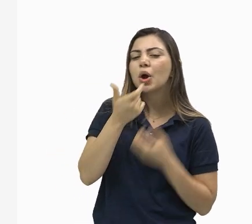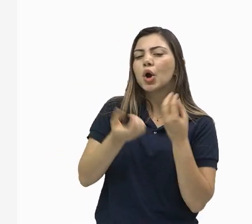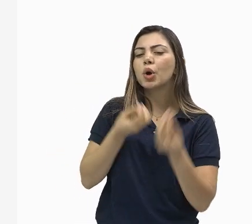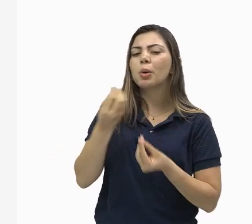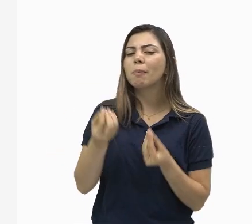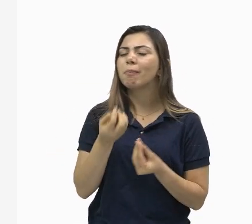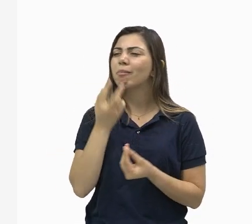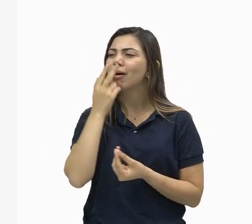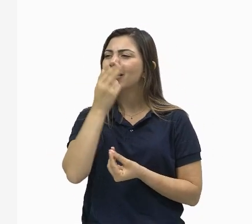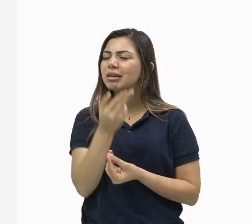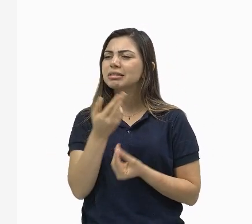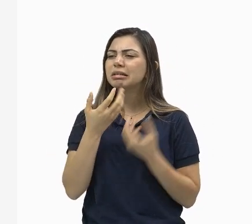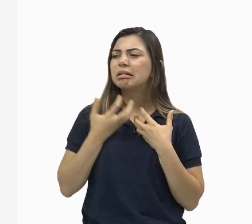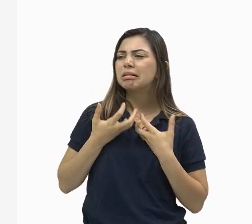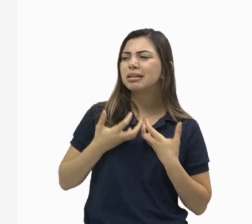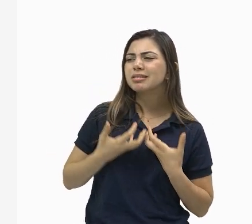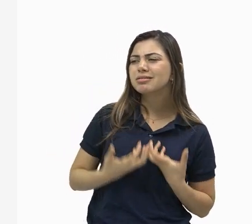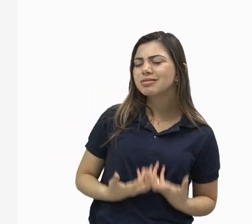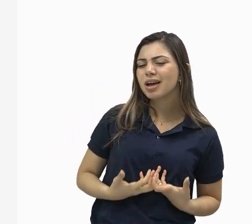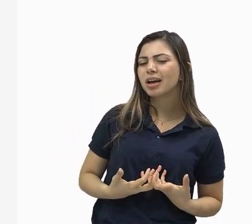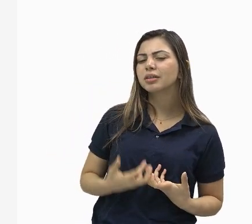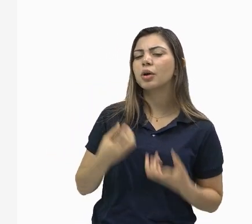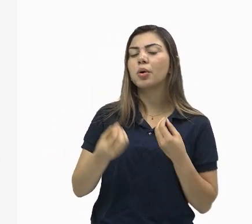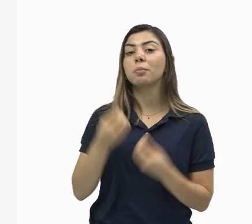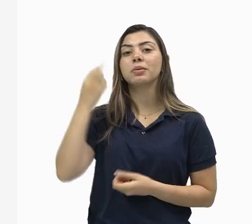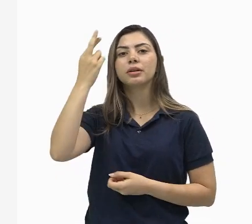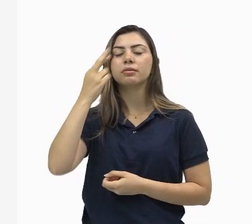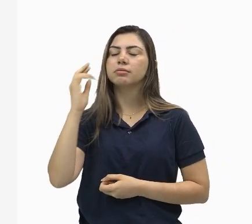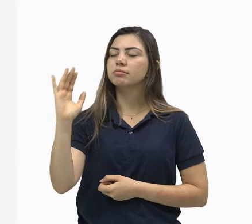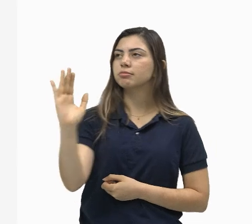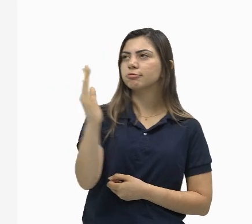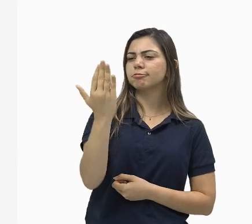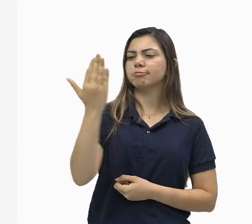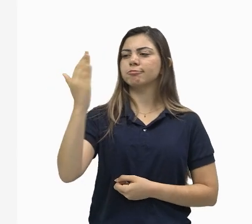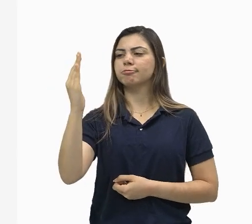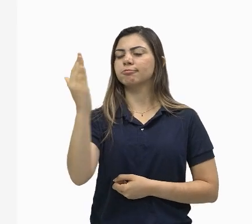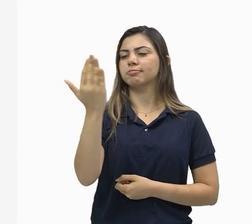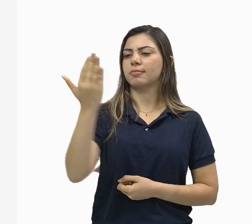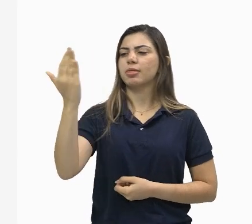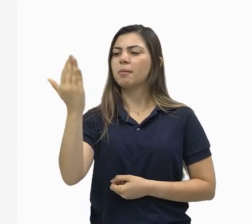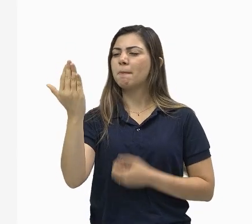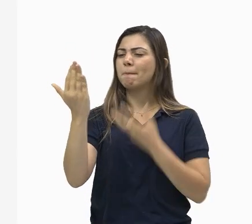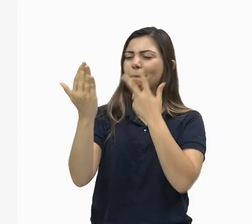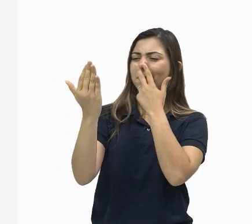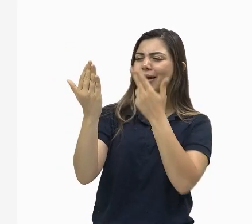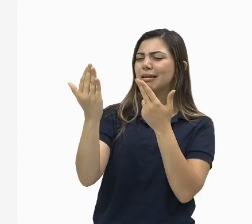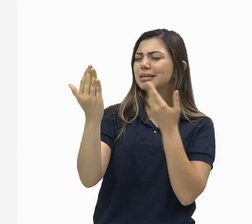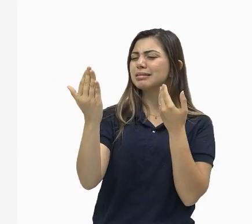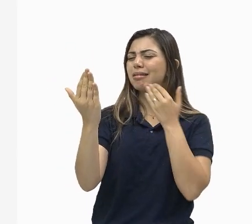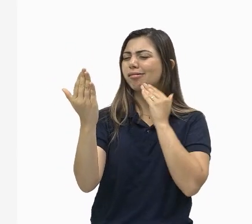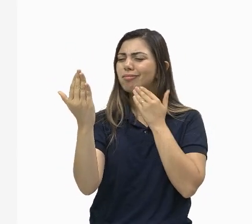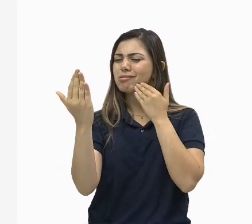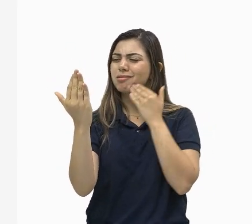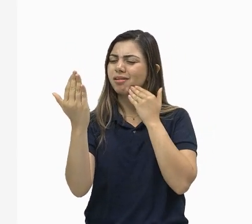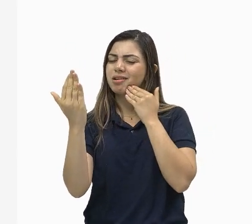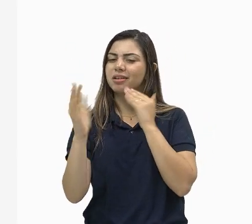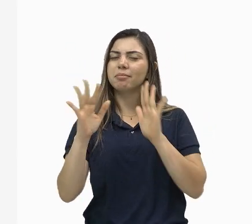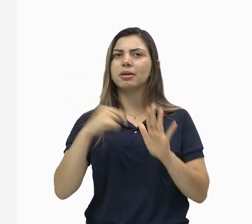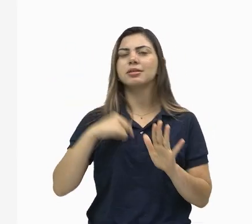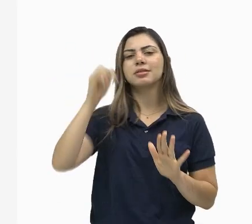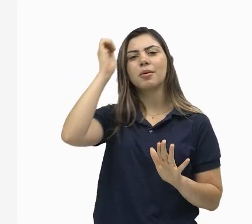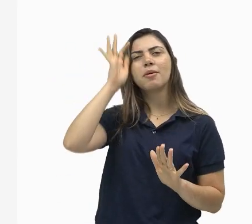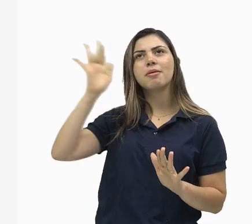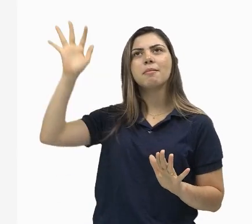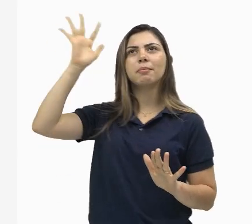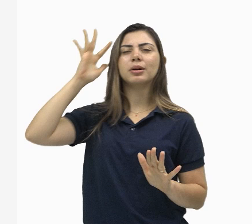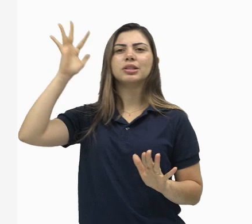em pedaços, como refletido num espelho negligentemente estilhaçado. Eu ainda consegui imaginá-lo